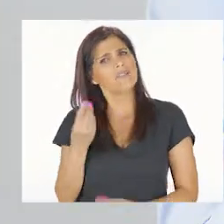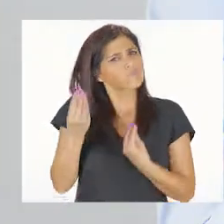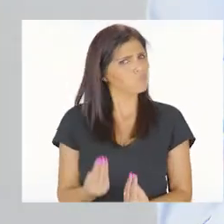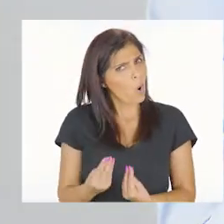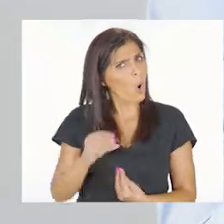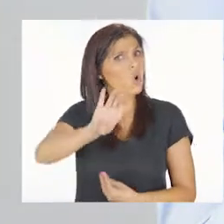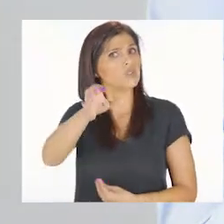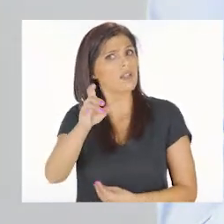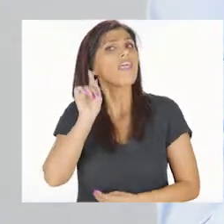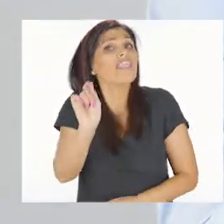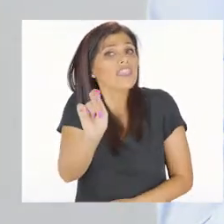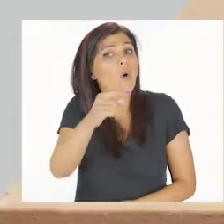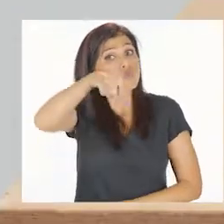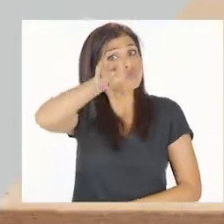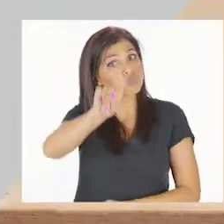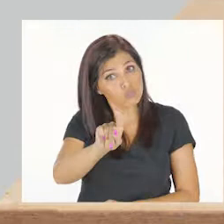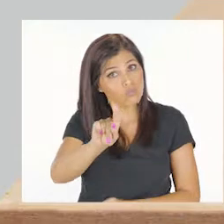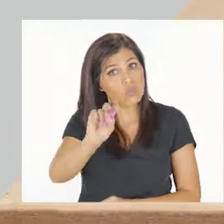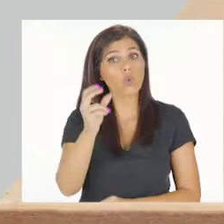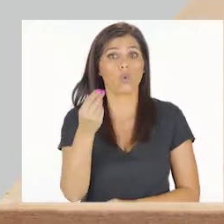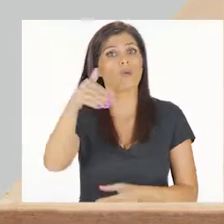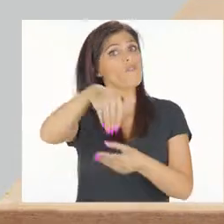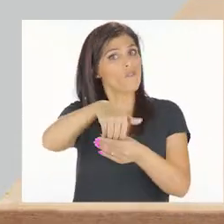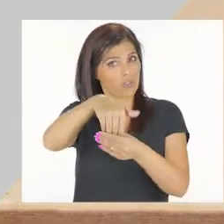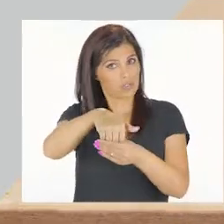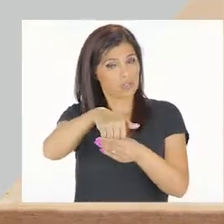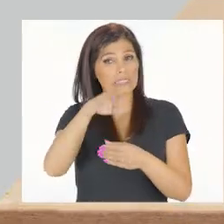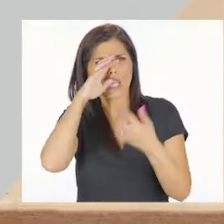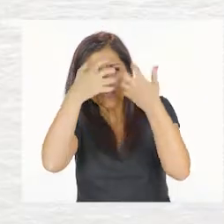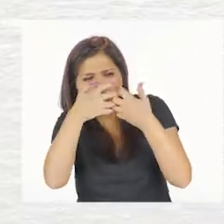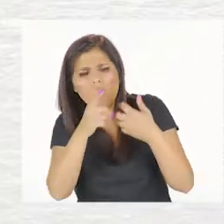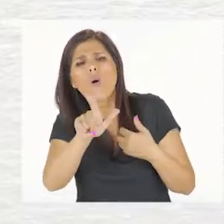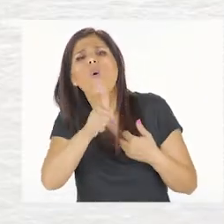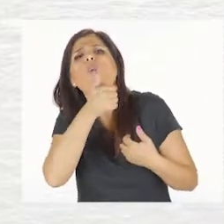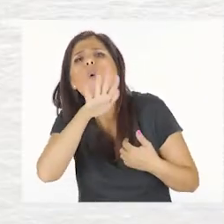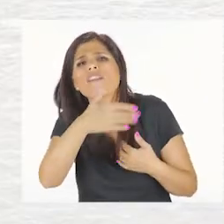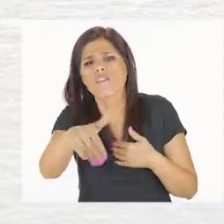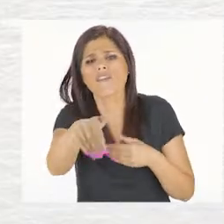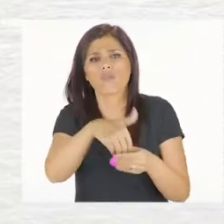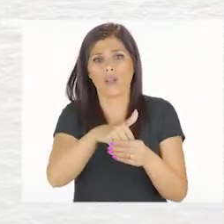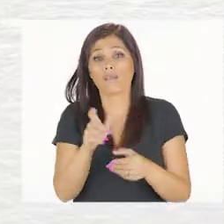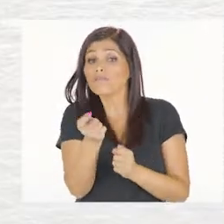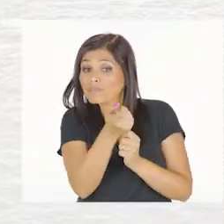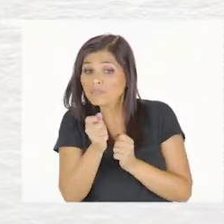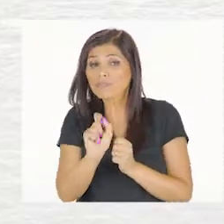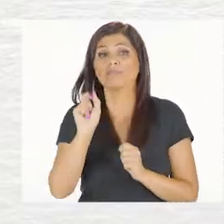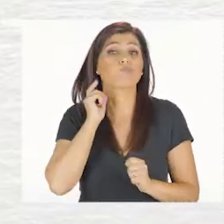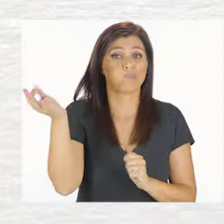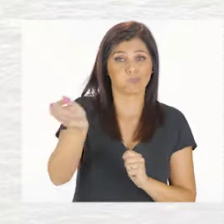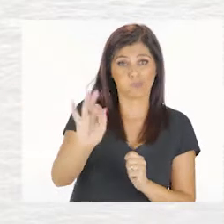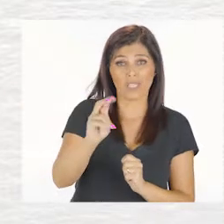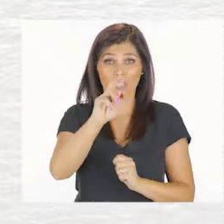Quer um bom conselho? No dia 1 de outubro, vote. Se tem dúvidas sobre o seu local de voto, envie um SMS gratuito